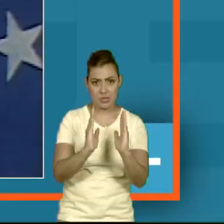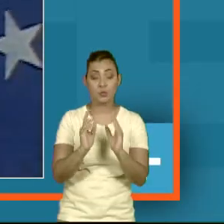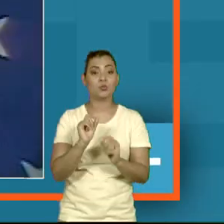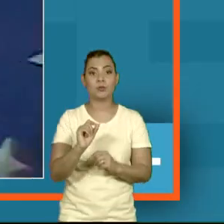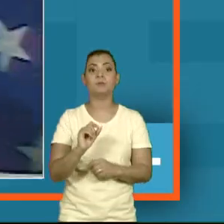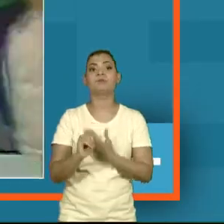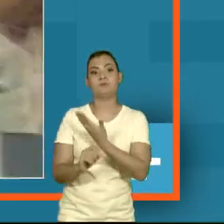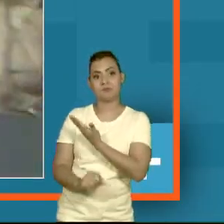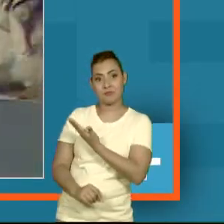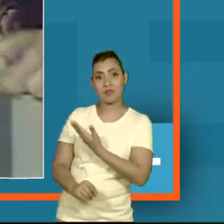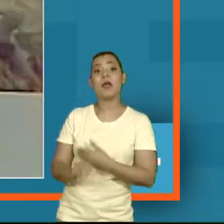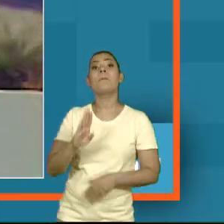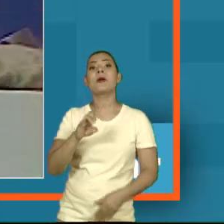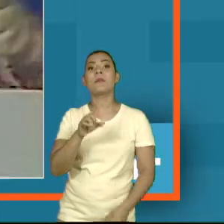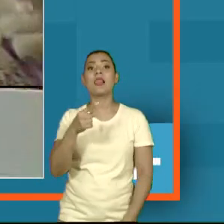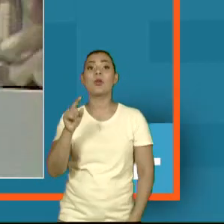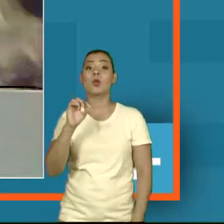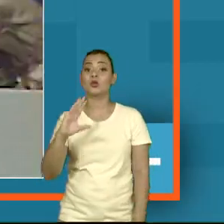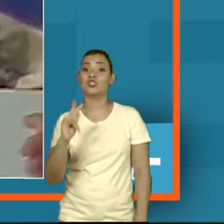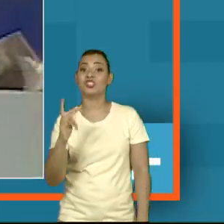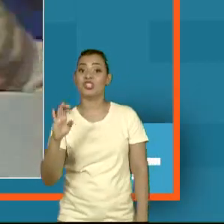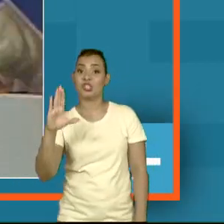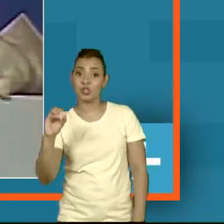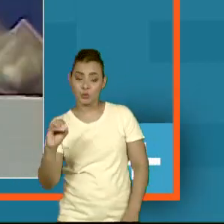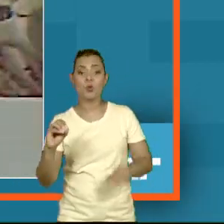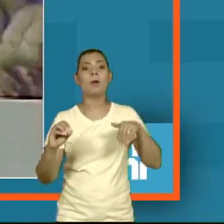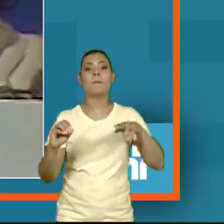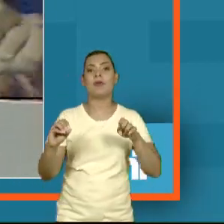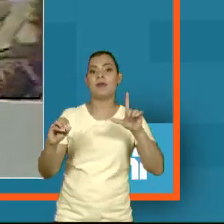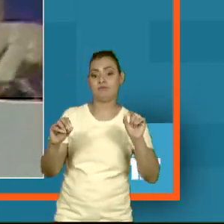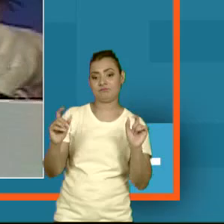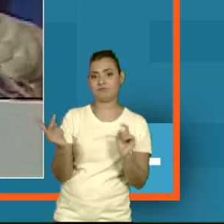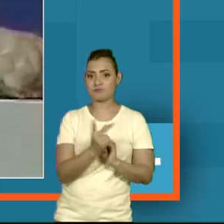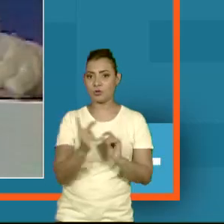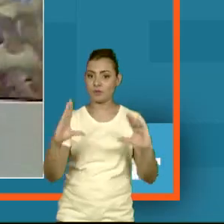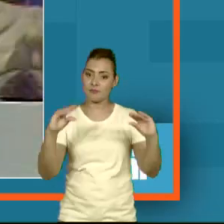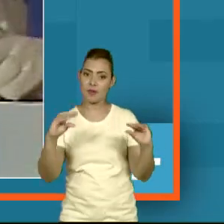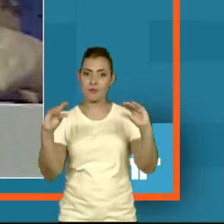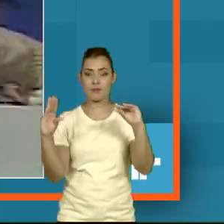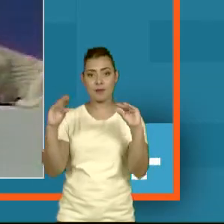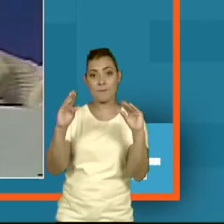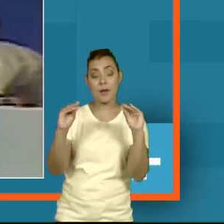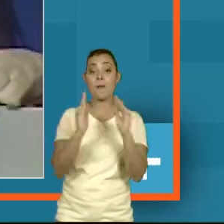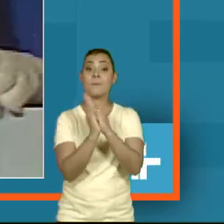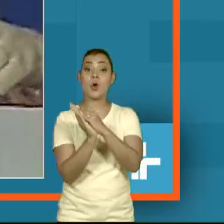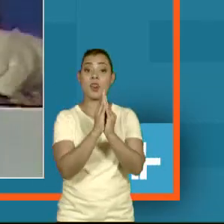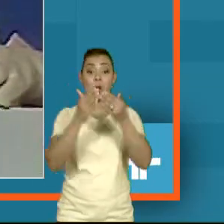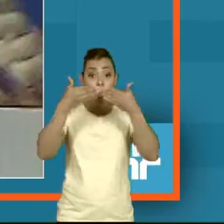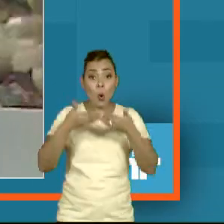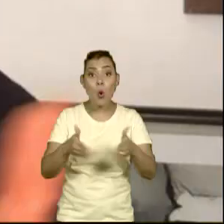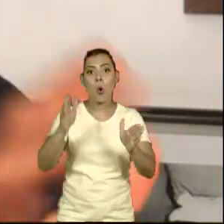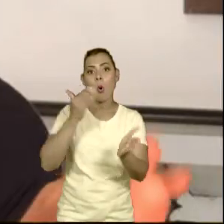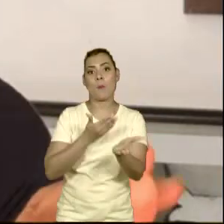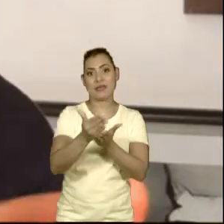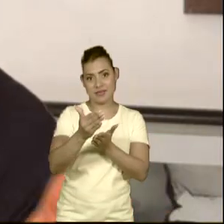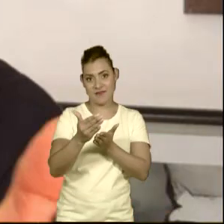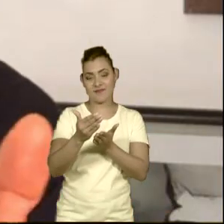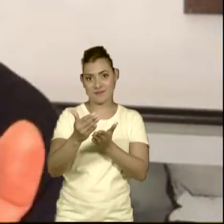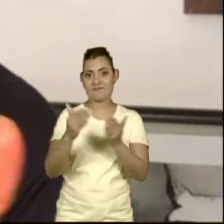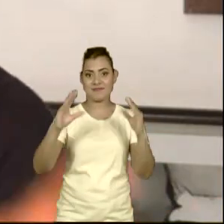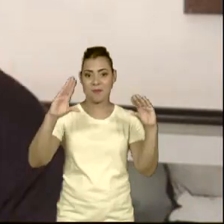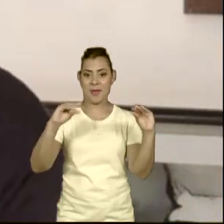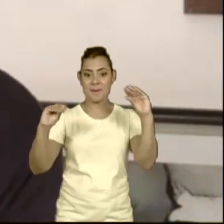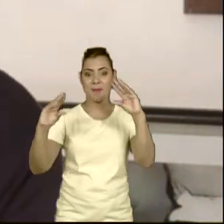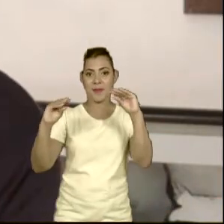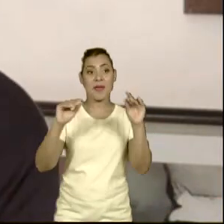João Balão e Maria Balinha, que era o Chiquinho Brandão e a Memélia de Carvalho que faziam. Era o quadro de bonecos que abria o programa. O programa abria com os atores e